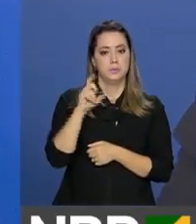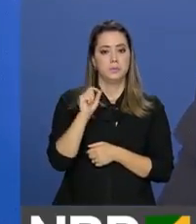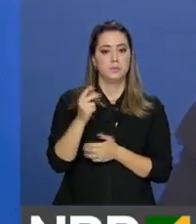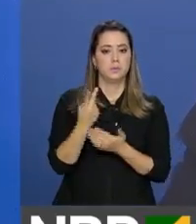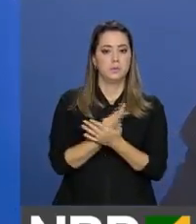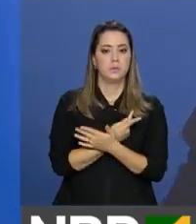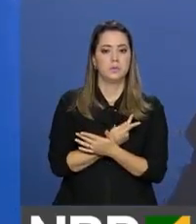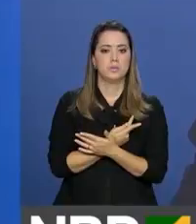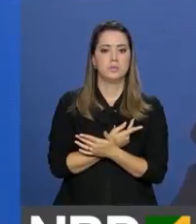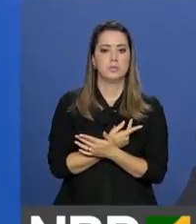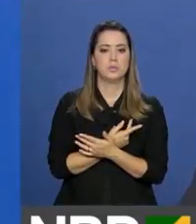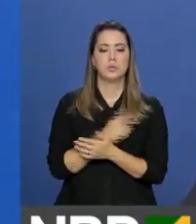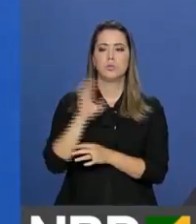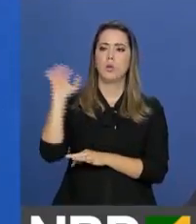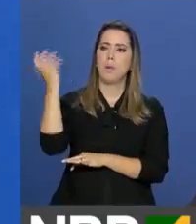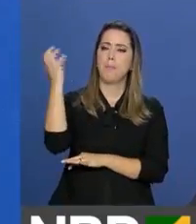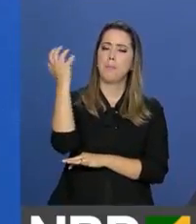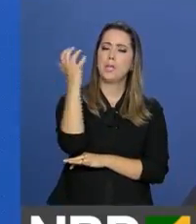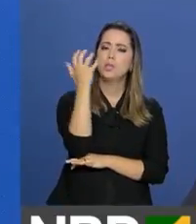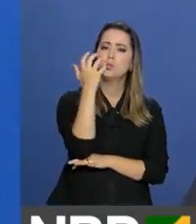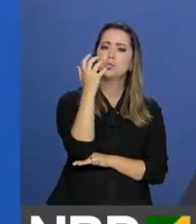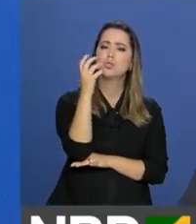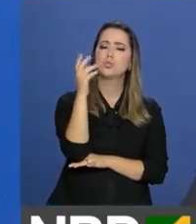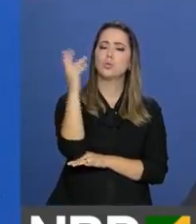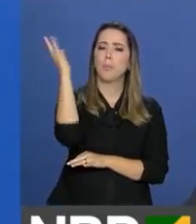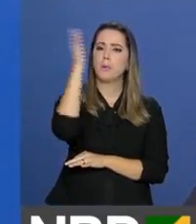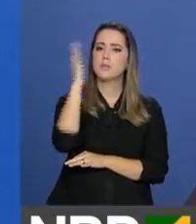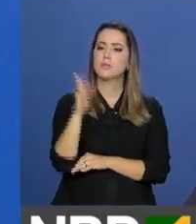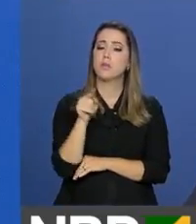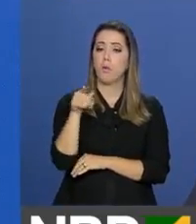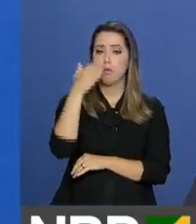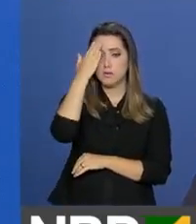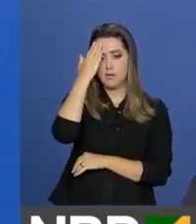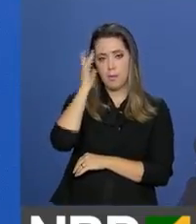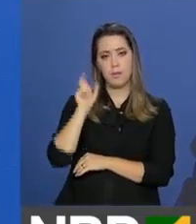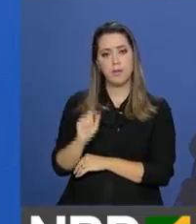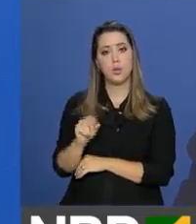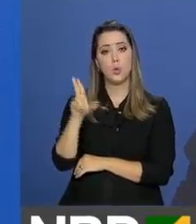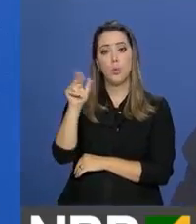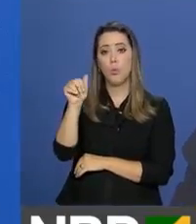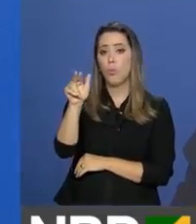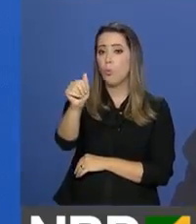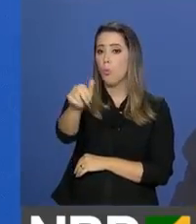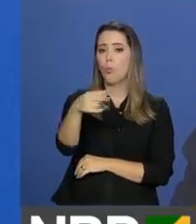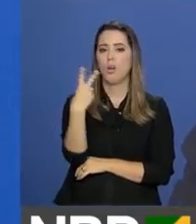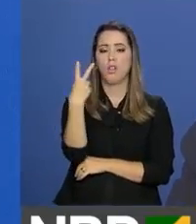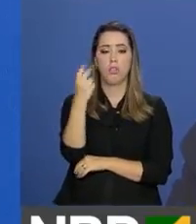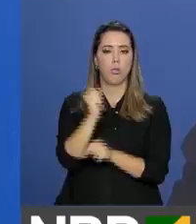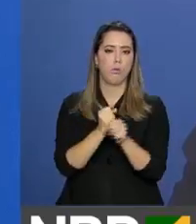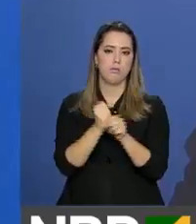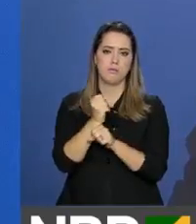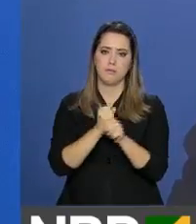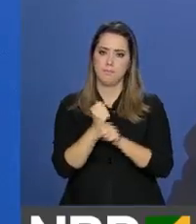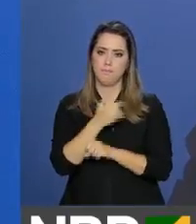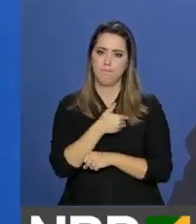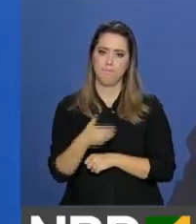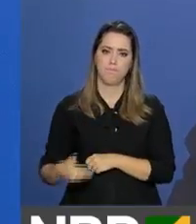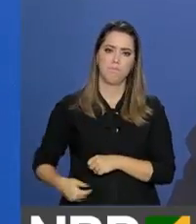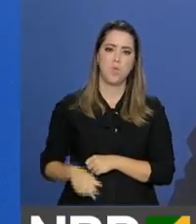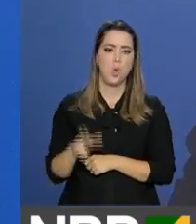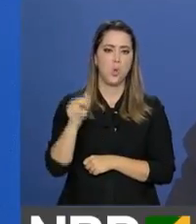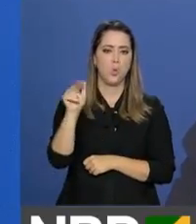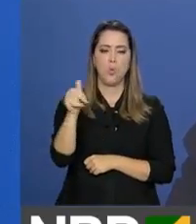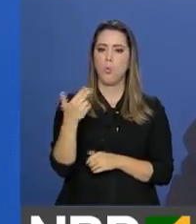se fez em matéria de meio ambiente no país. Vocês sabem que jamais, nesses quase 2 anos de governo, jamais